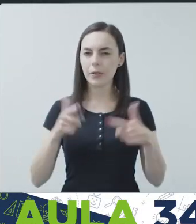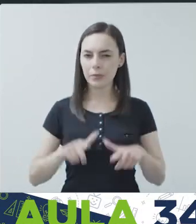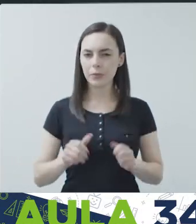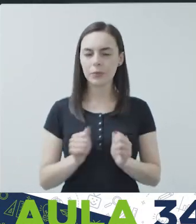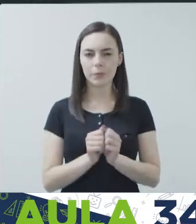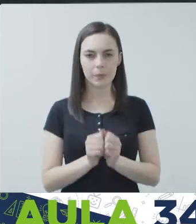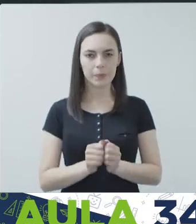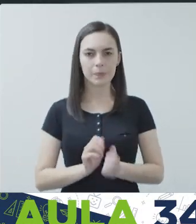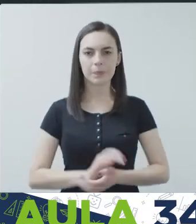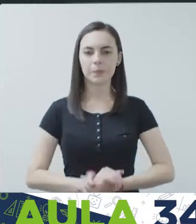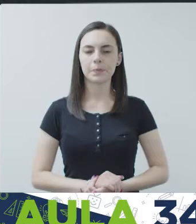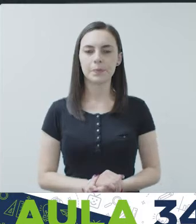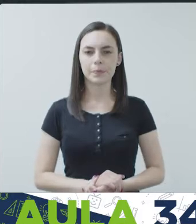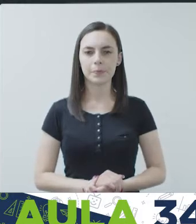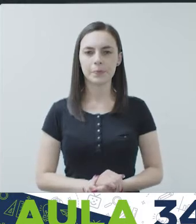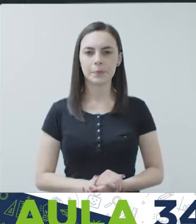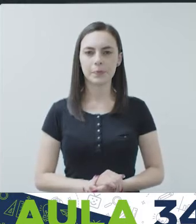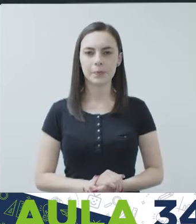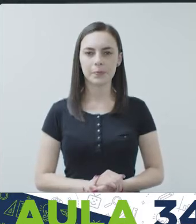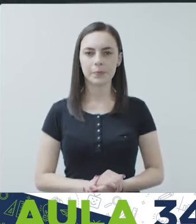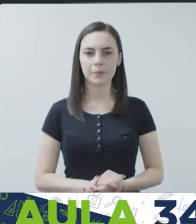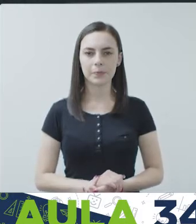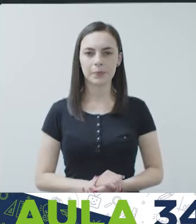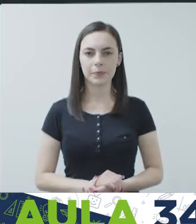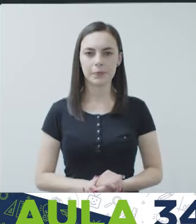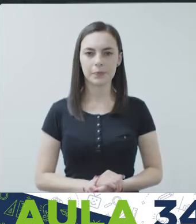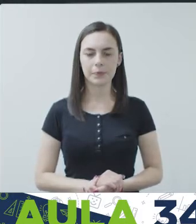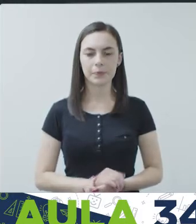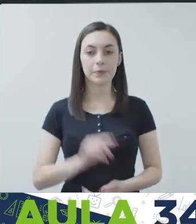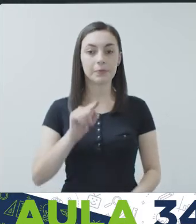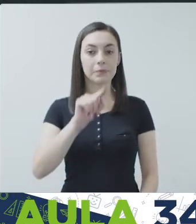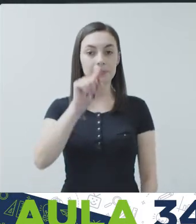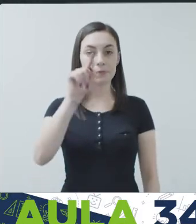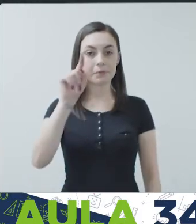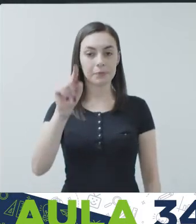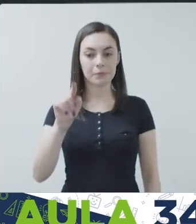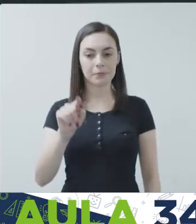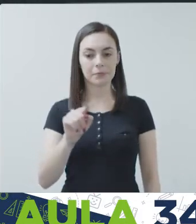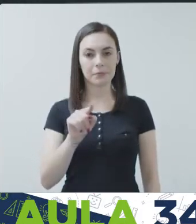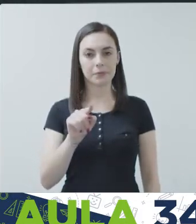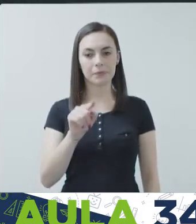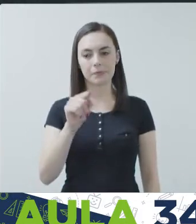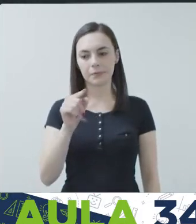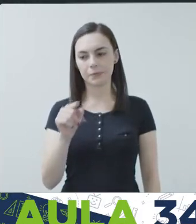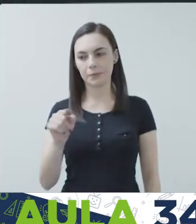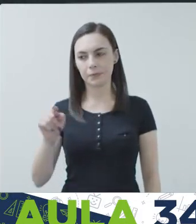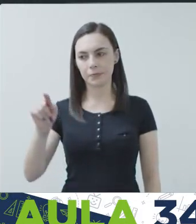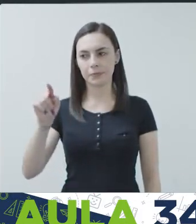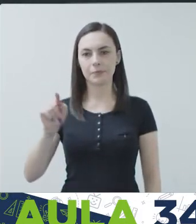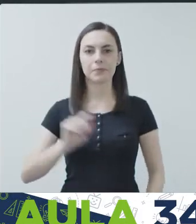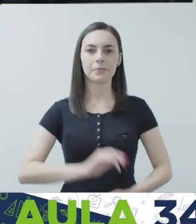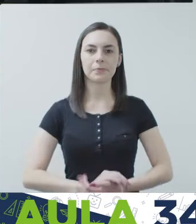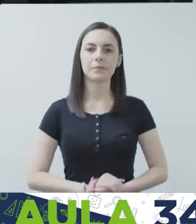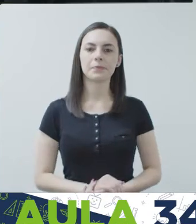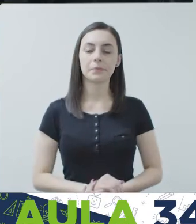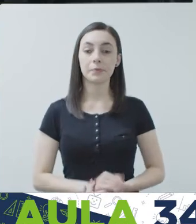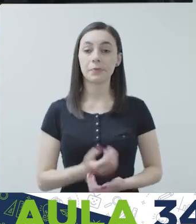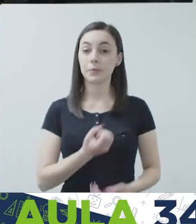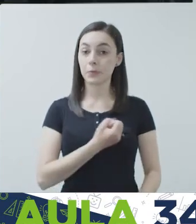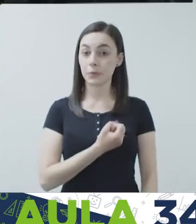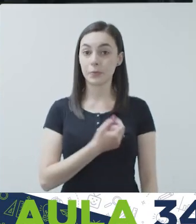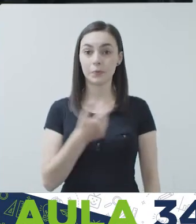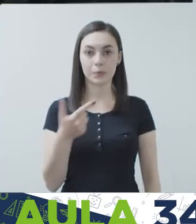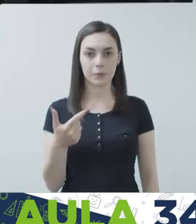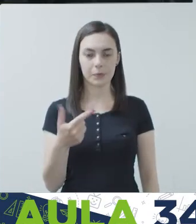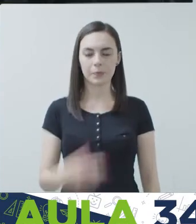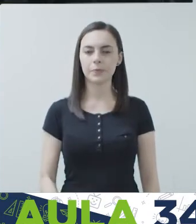lá. Faz uma voltinha, tira o lápis e faz o traço aqui embaixo. Esse é o número